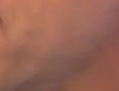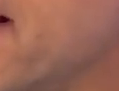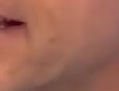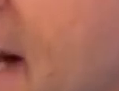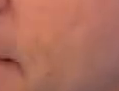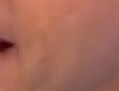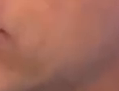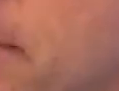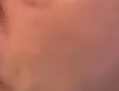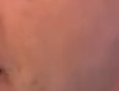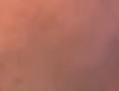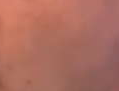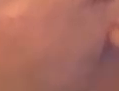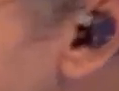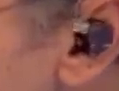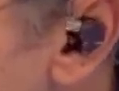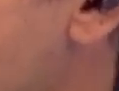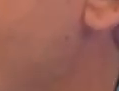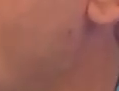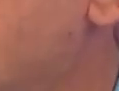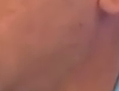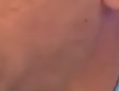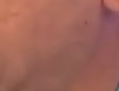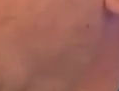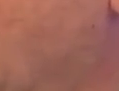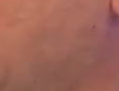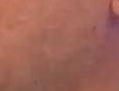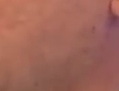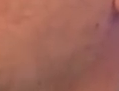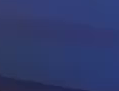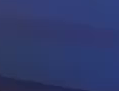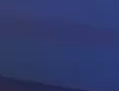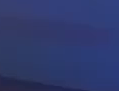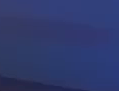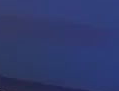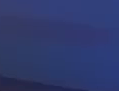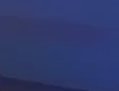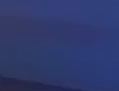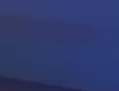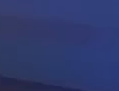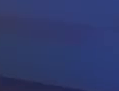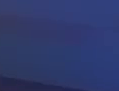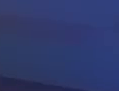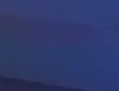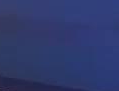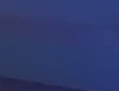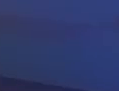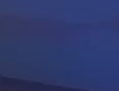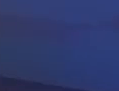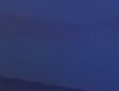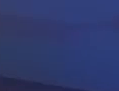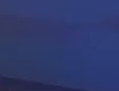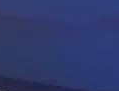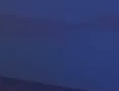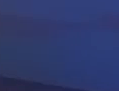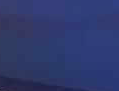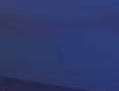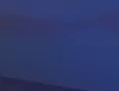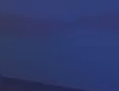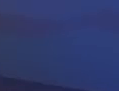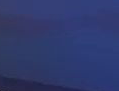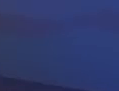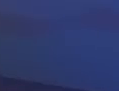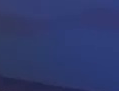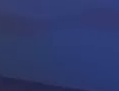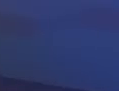Essa semana tem marco temporal. É bom a gente colocar essa pressão. Dia 30. É. É bom a gente colocar